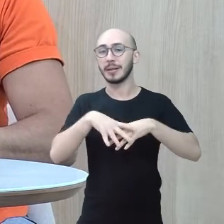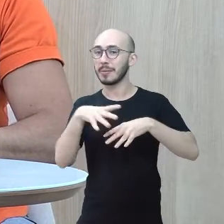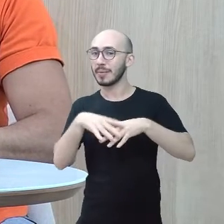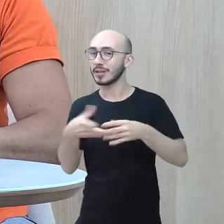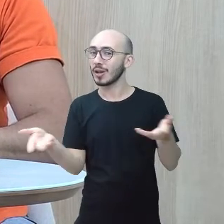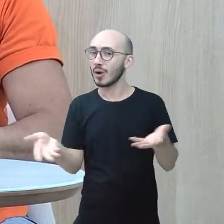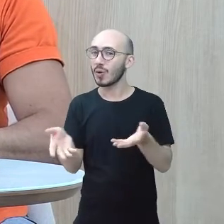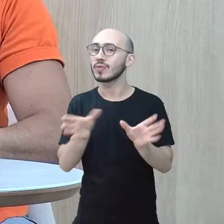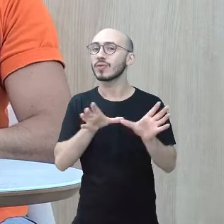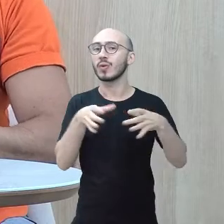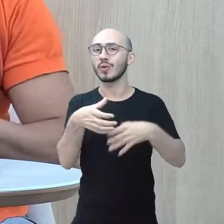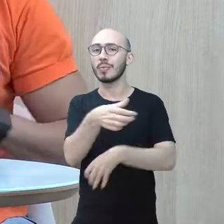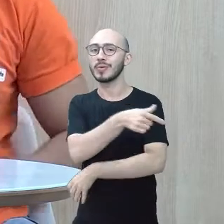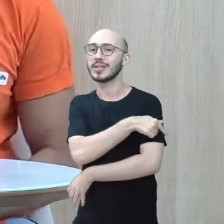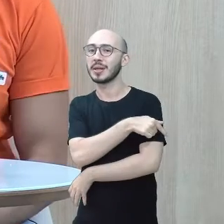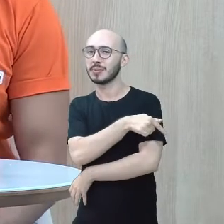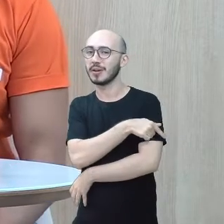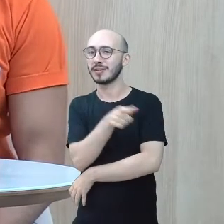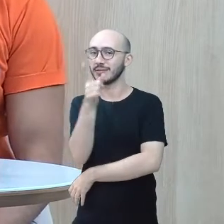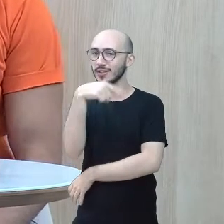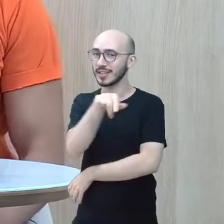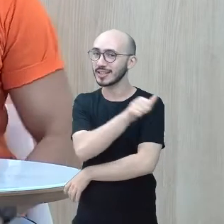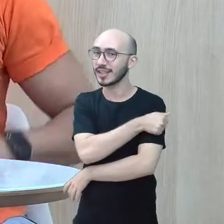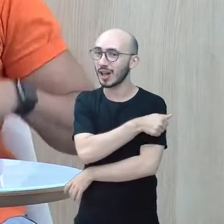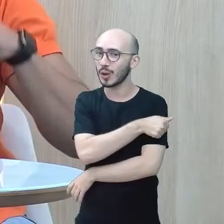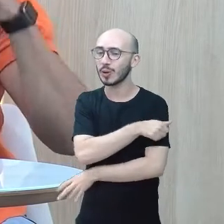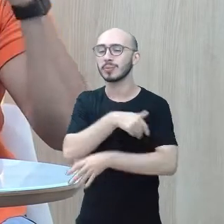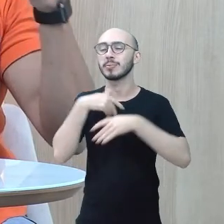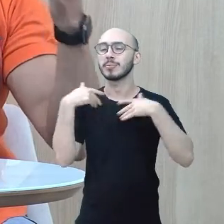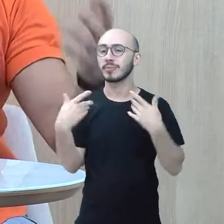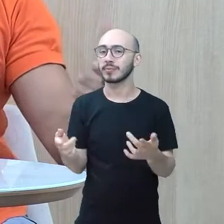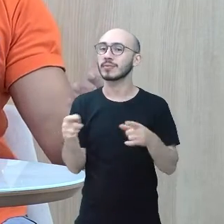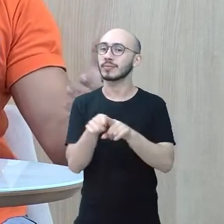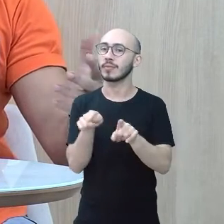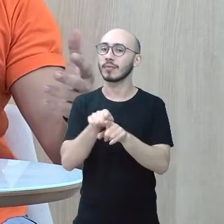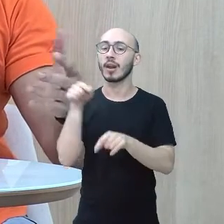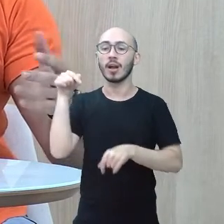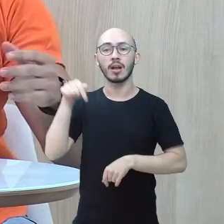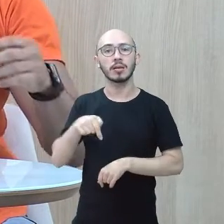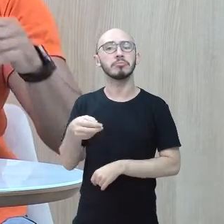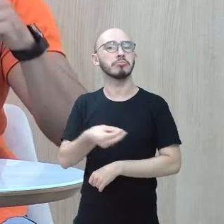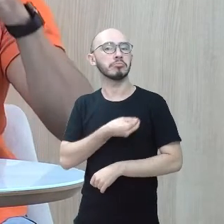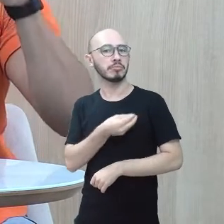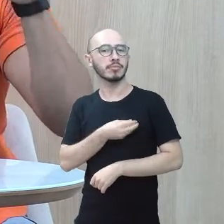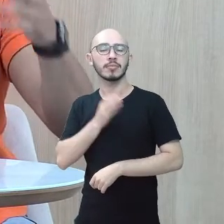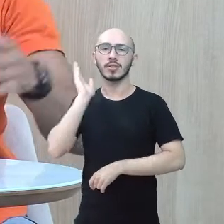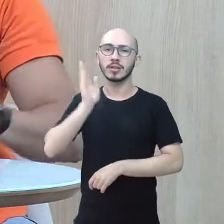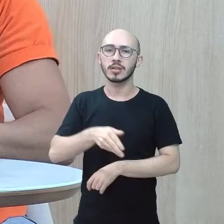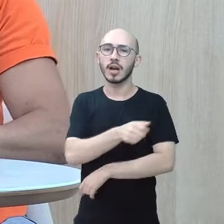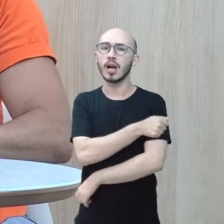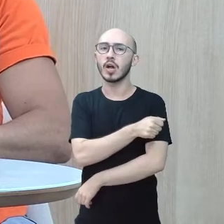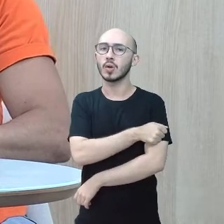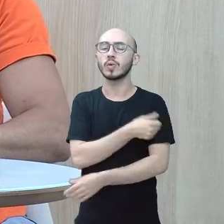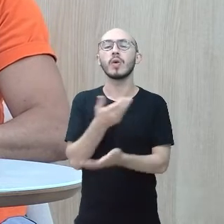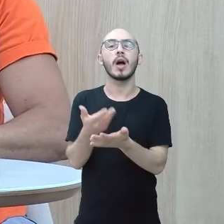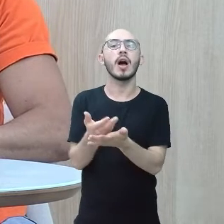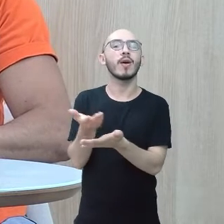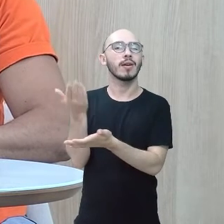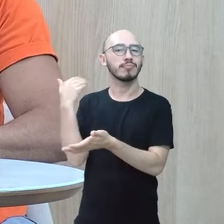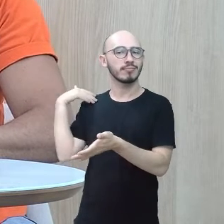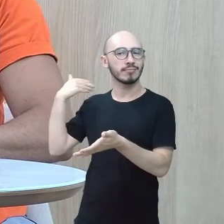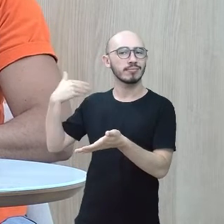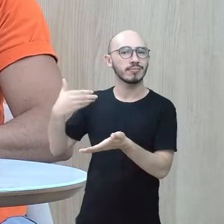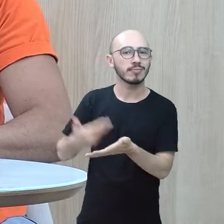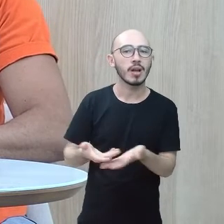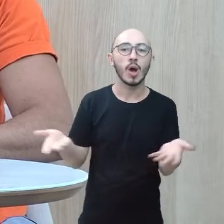matemática para os alunos aí do sétimo ano, tá? Pessoal já está aqui presente, Briane, de outras aulas, né?